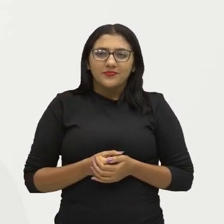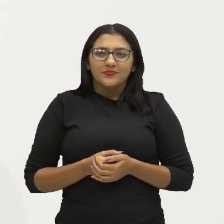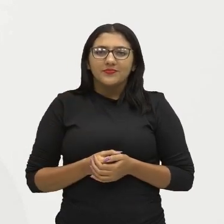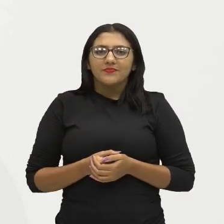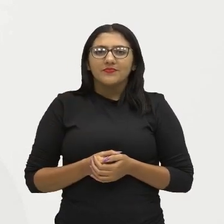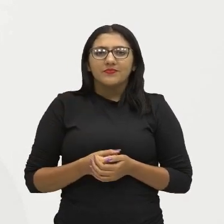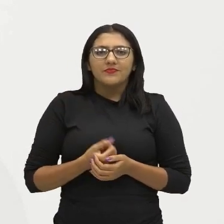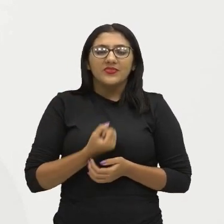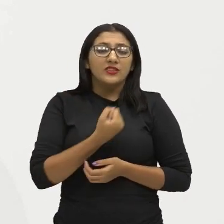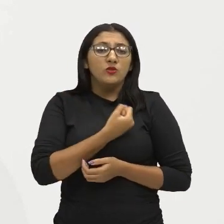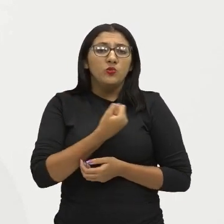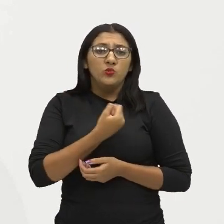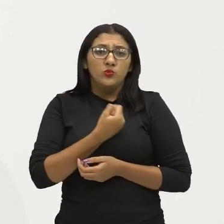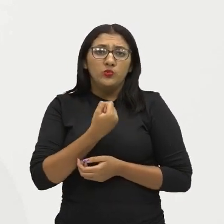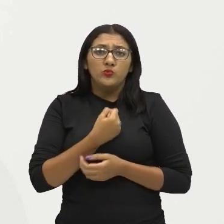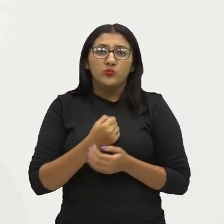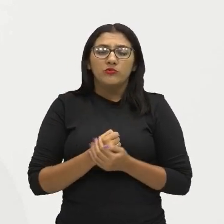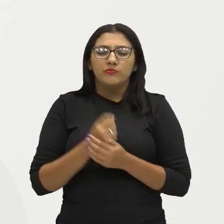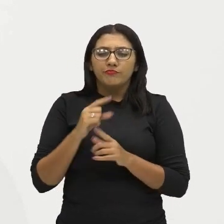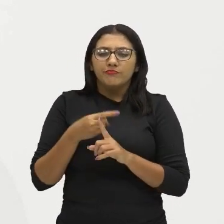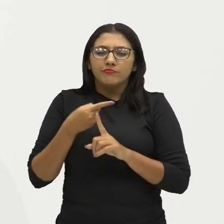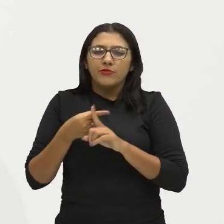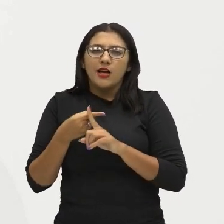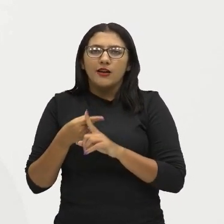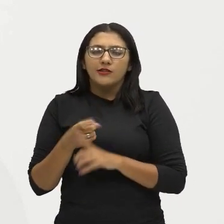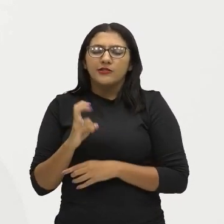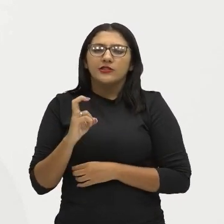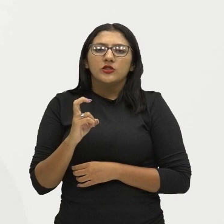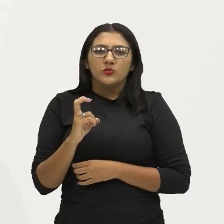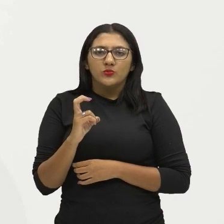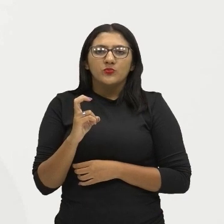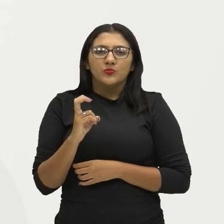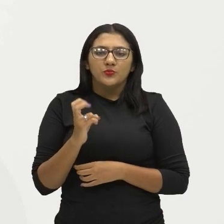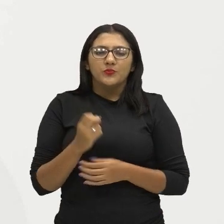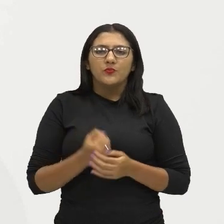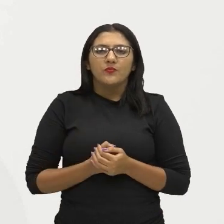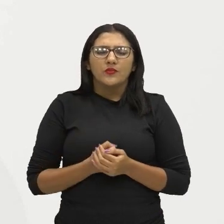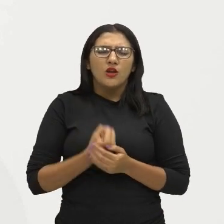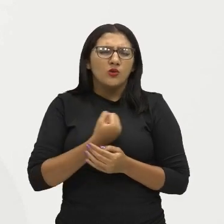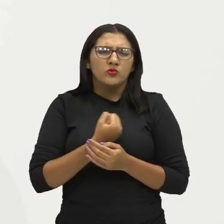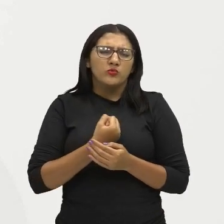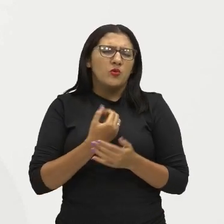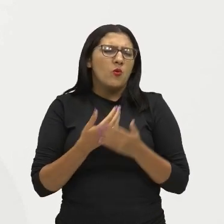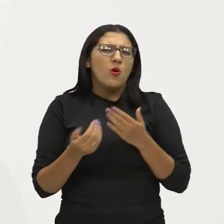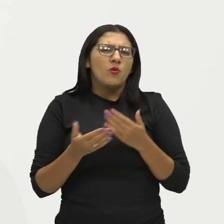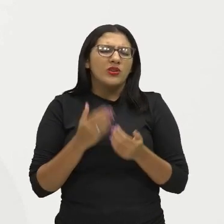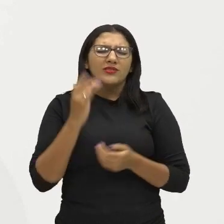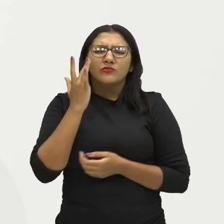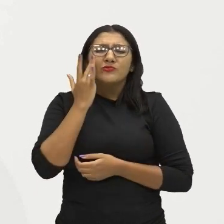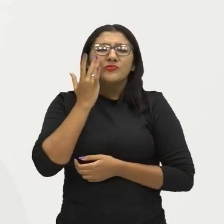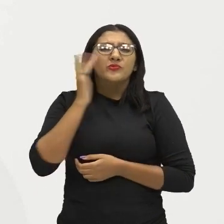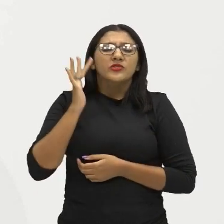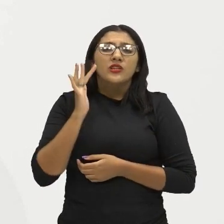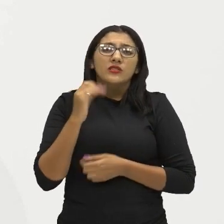Um número mais 5. Ou seja, um número qualquer. Então, como eu não sei quem